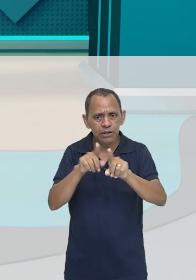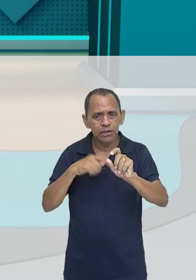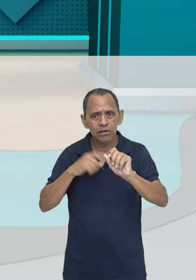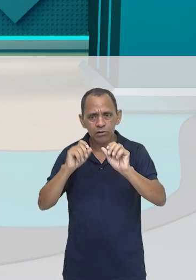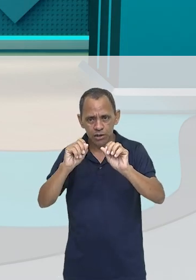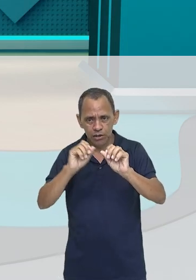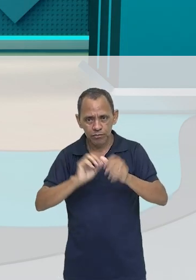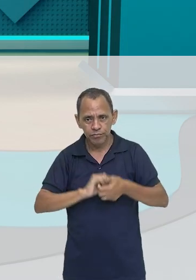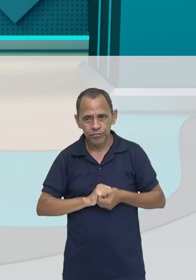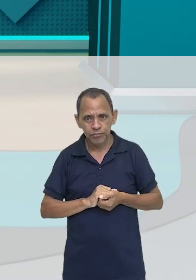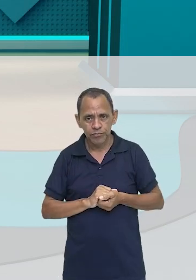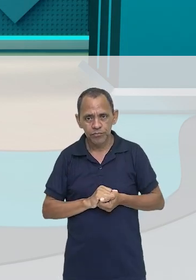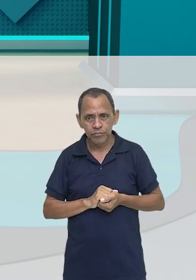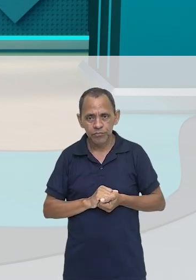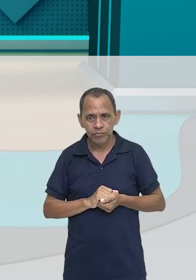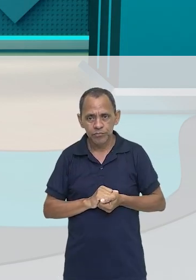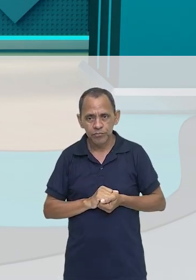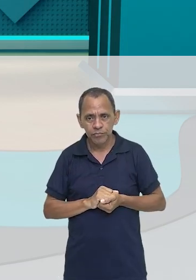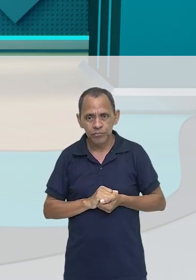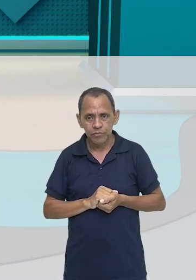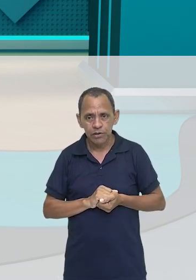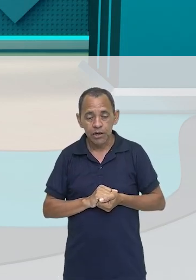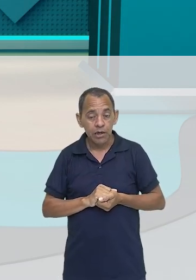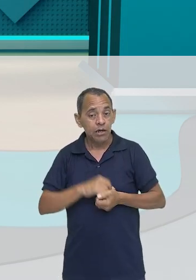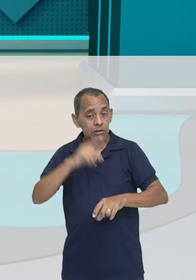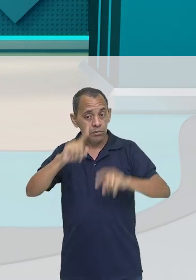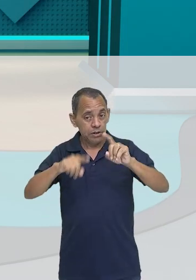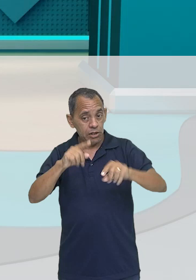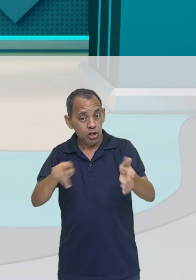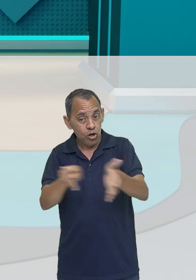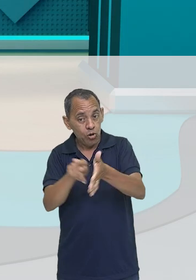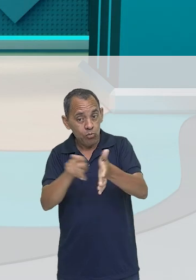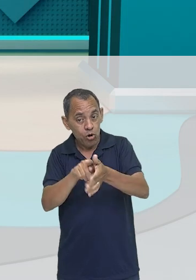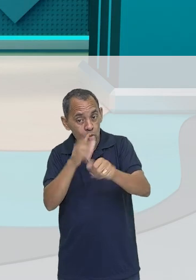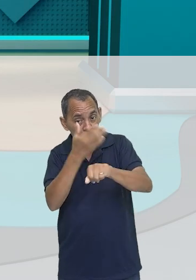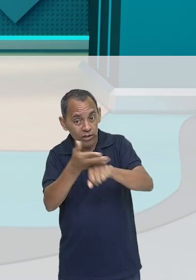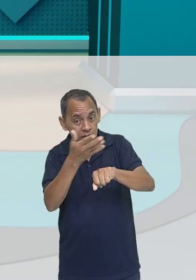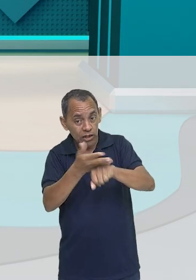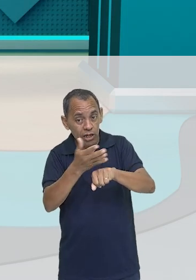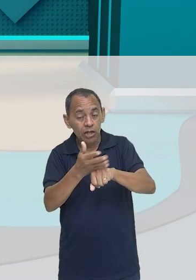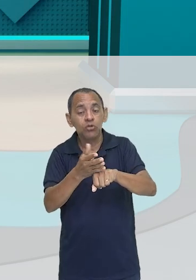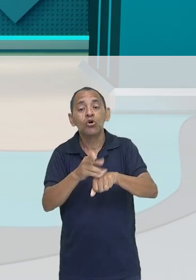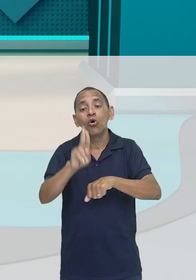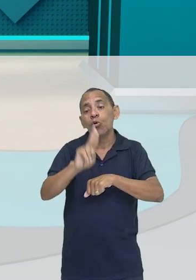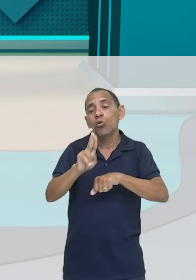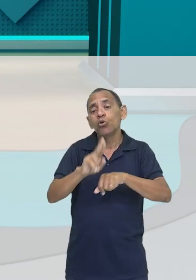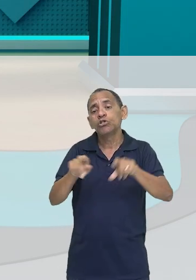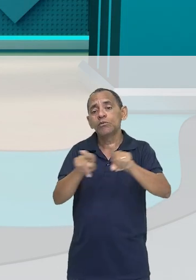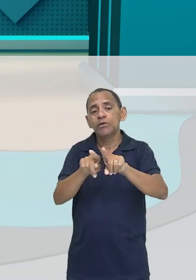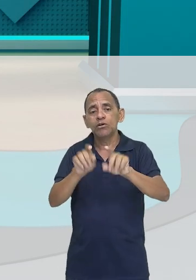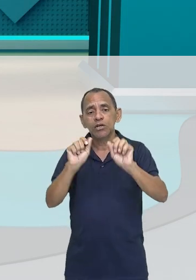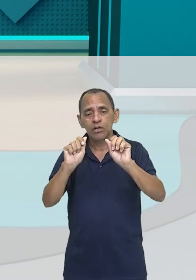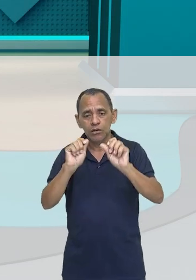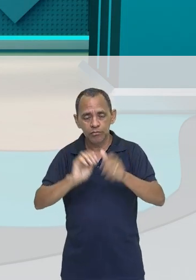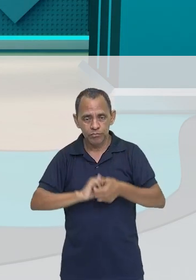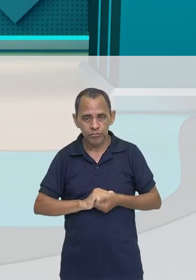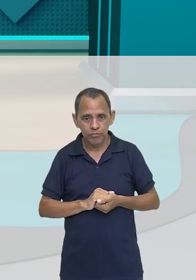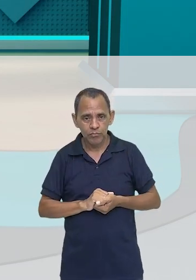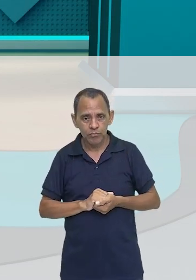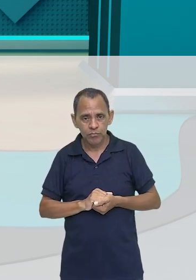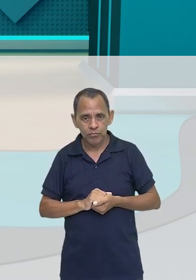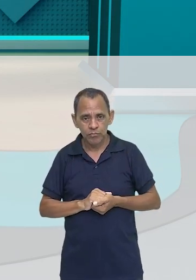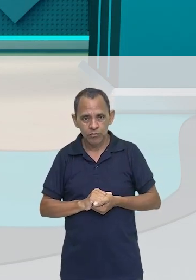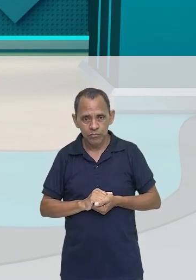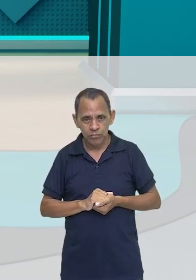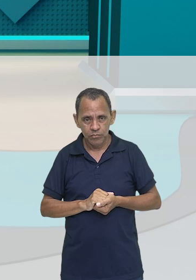vestimenta de treino, os Kendokas, eles também vão utilizar o Bogu. Vamos ver o que é o